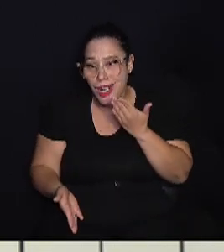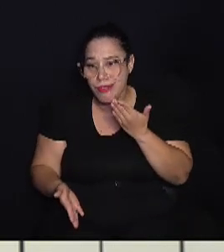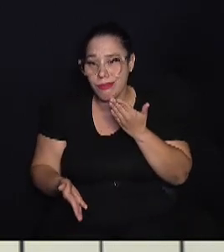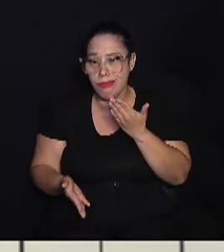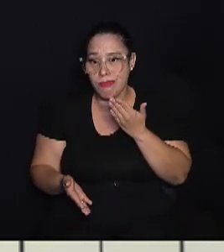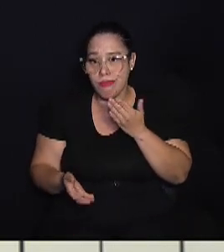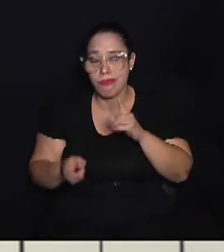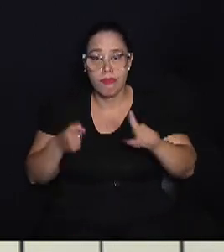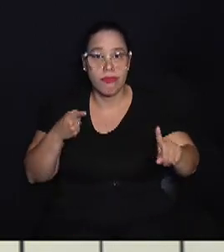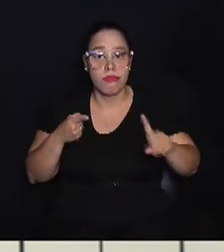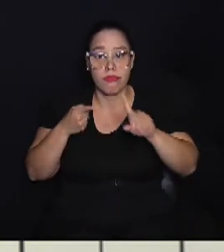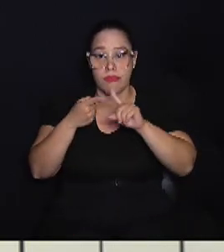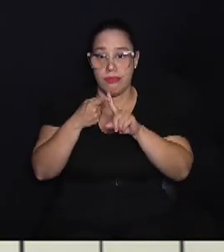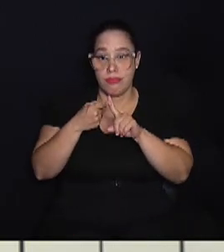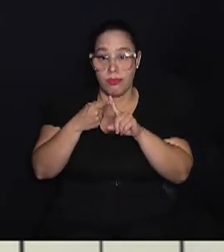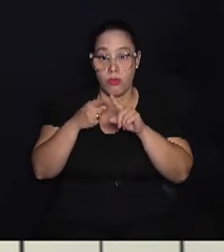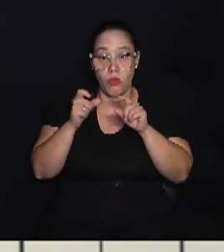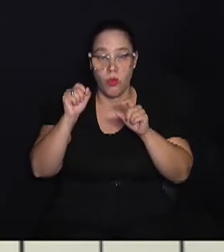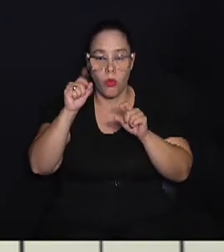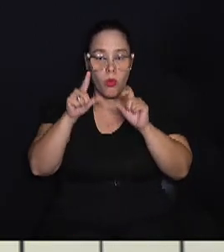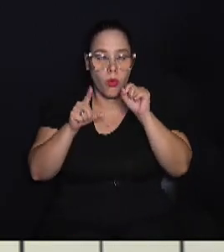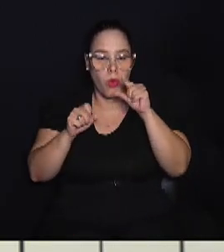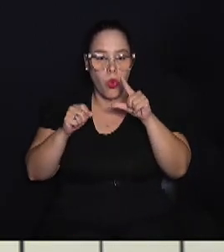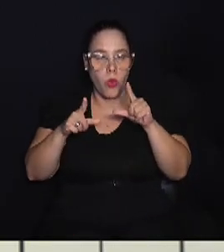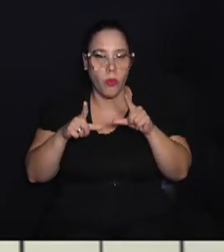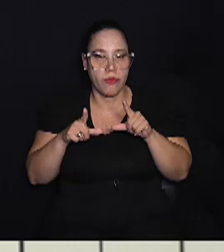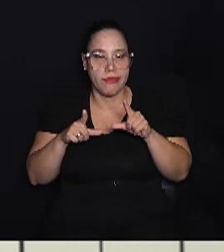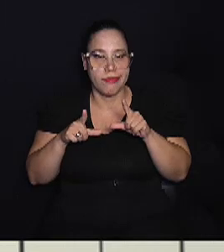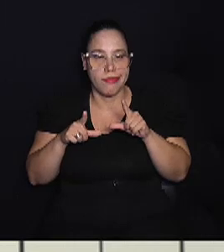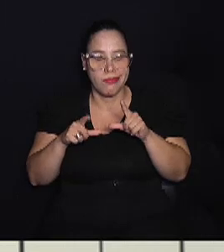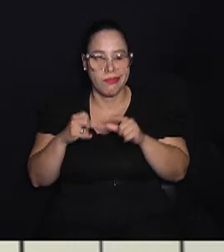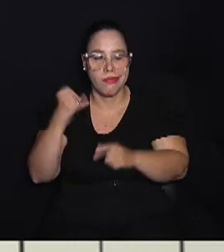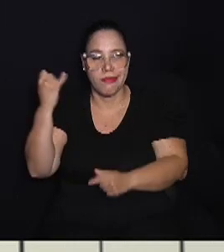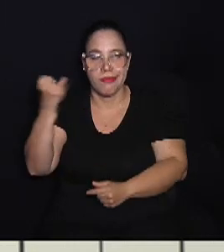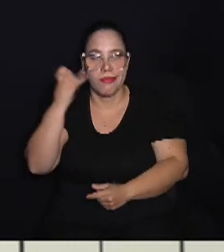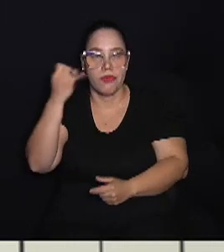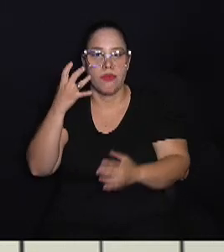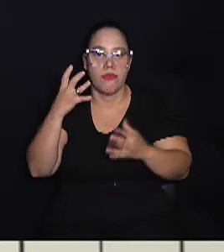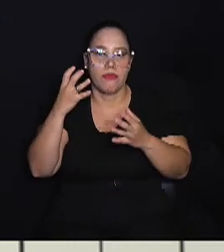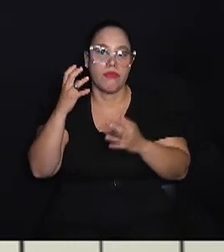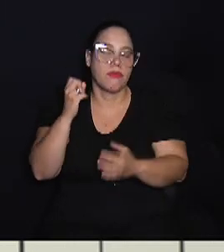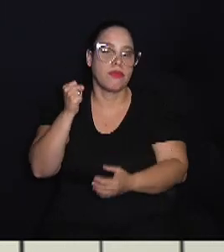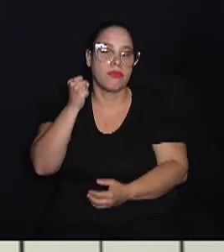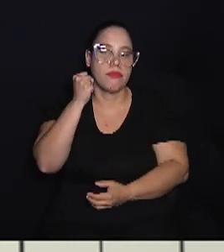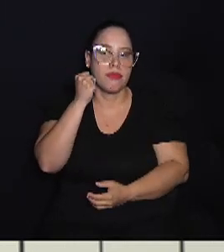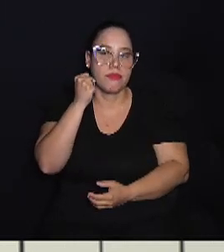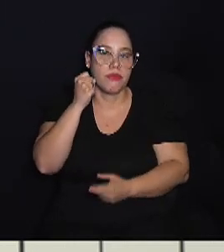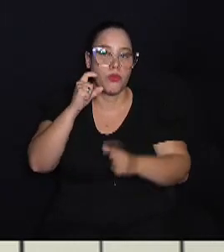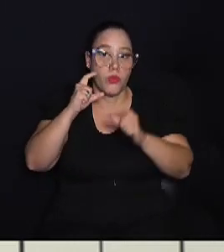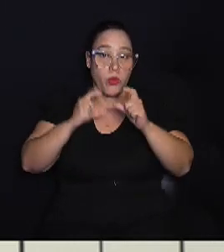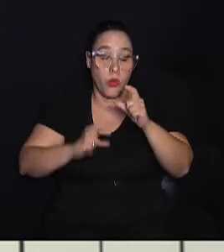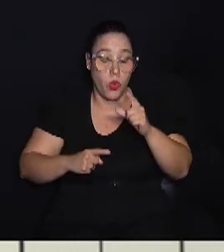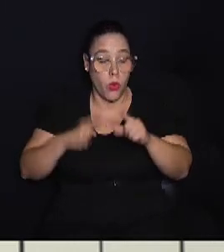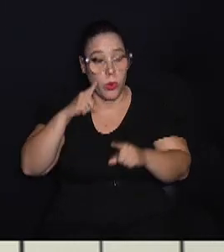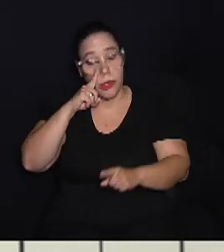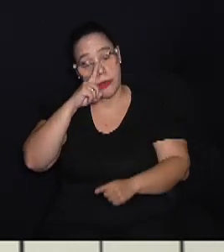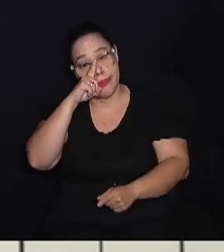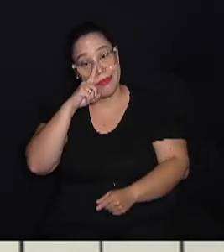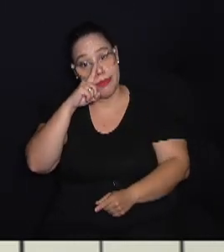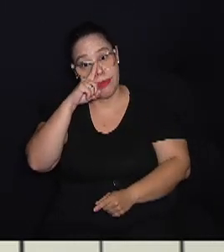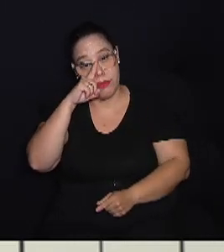como objetivo destacar o papel fundamental da adoção de medidas de redução de riscos